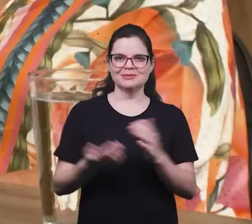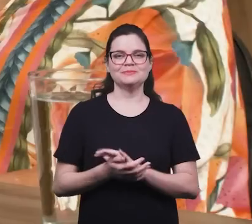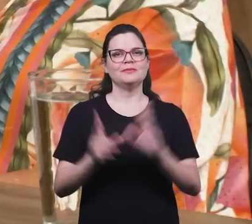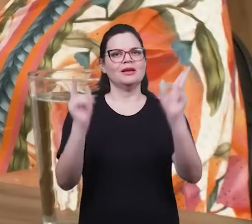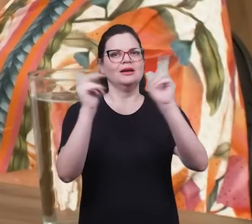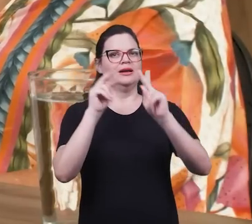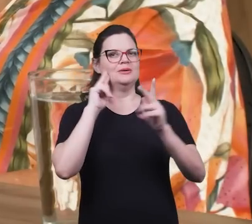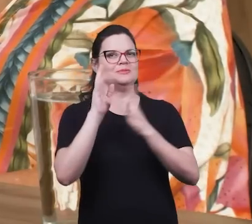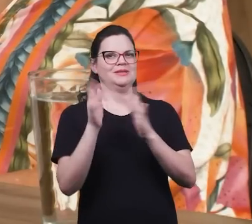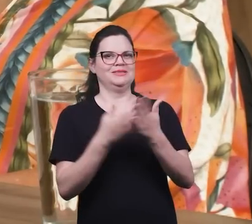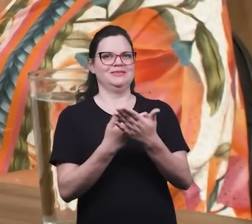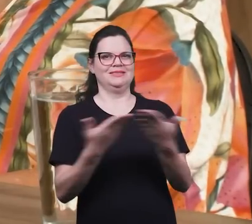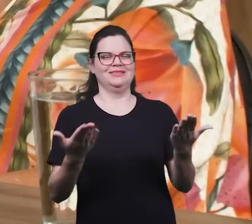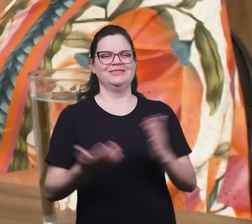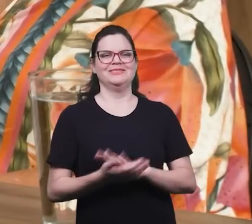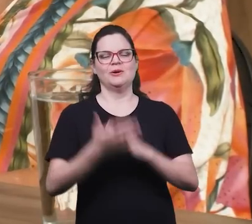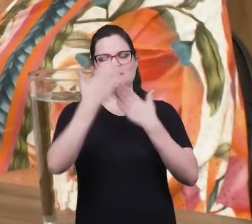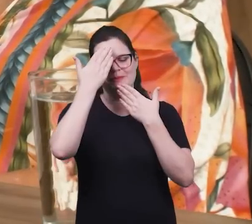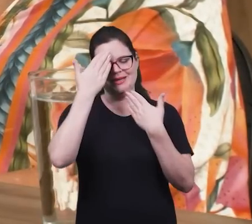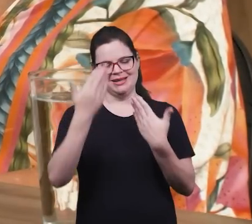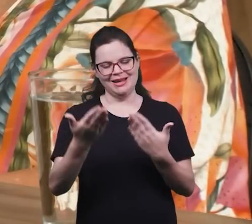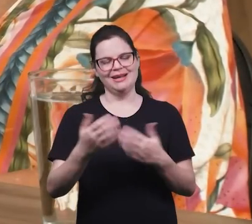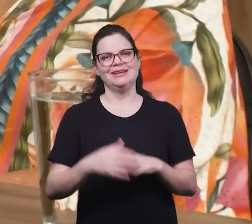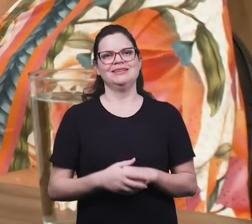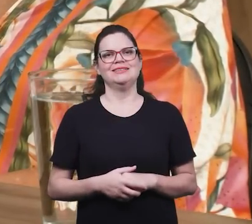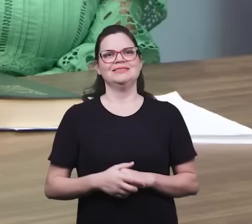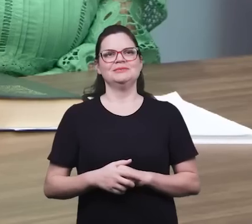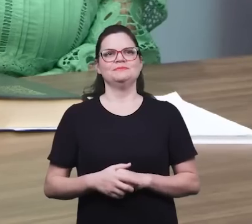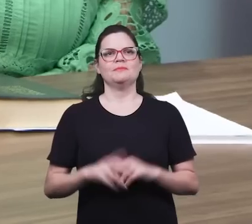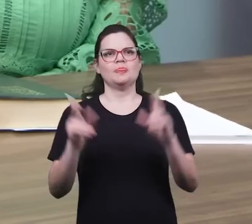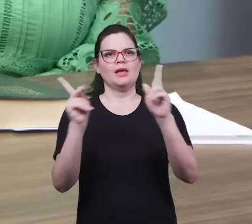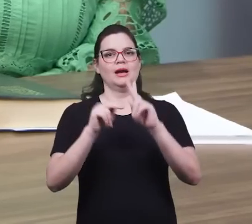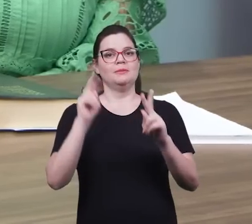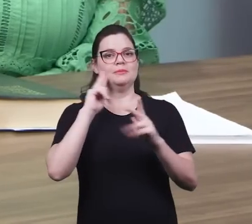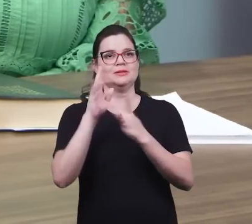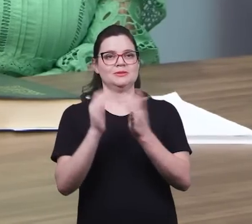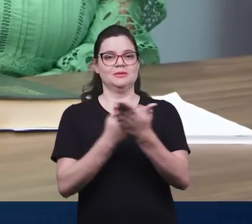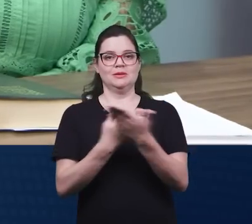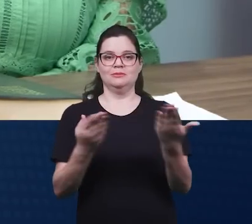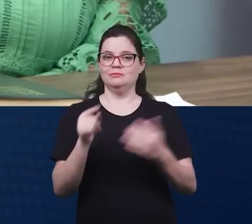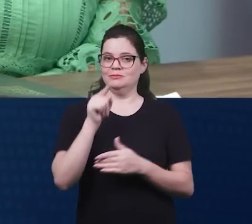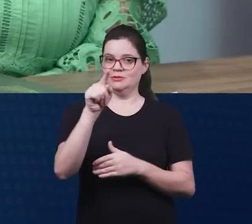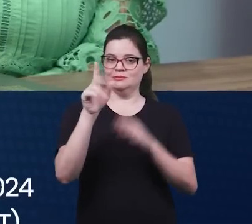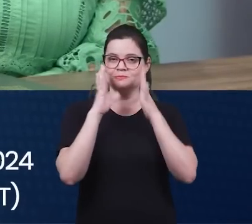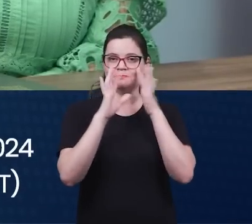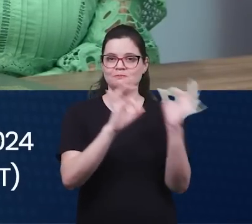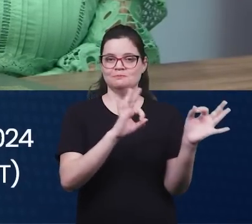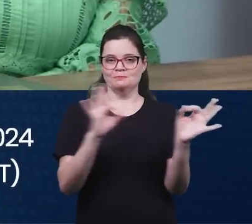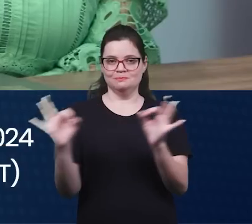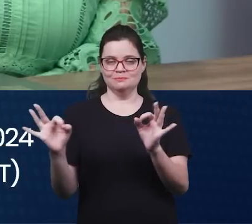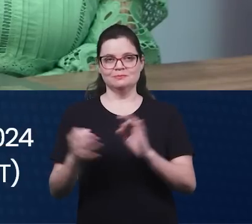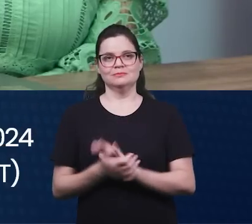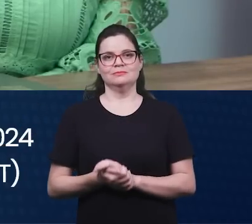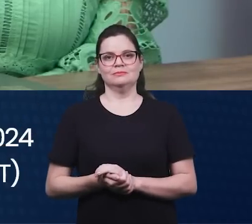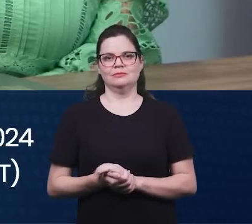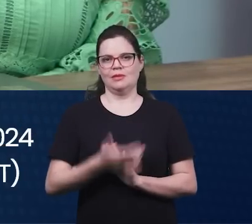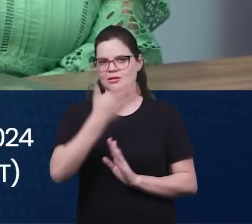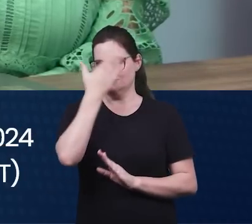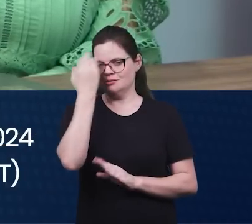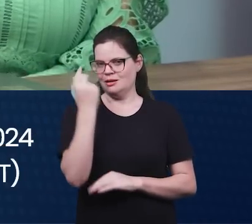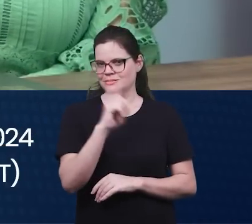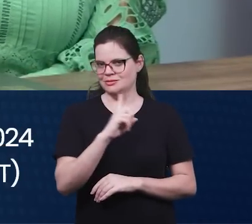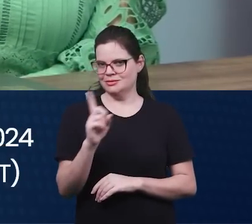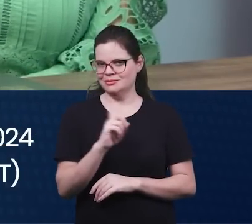a paz do Senhor, Fernanda. Muito obrigada. Paz do Senhor, Fernanda. Paz do Senhor. E você que nos acompanha, não se